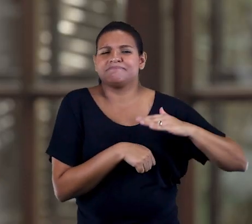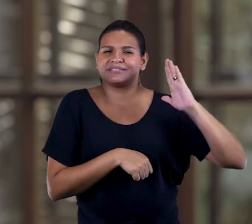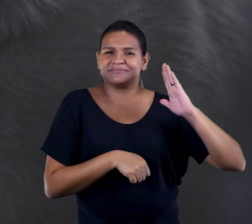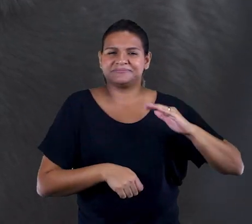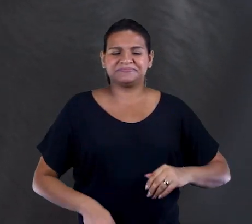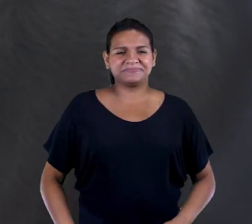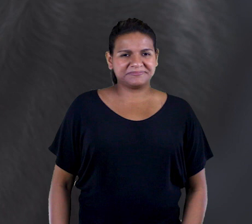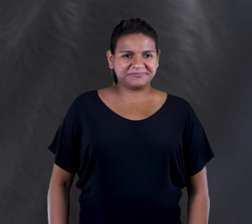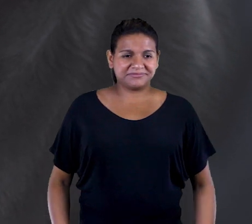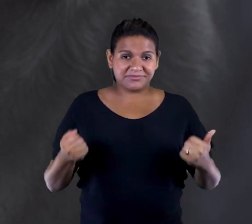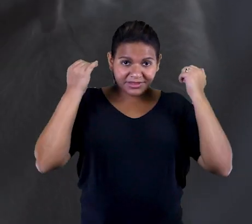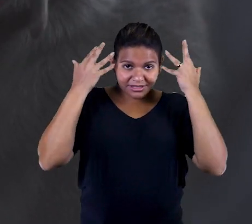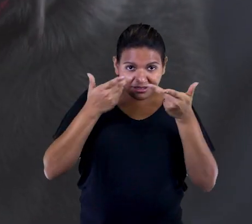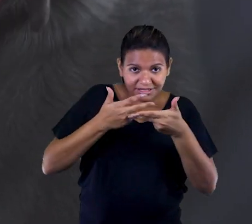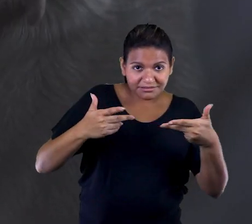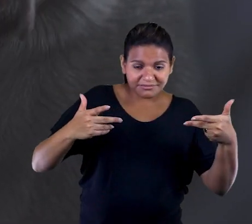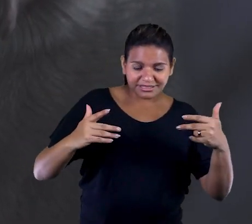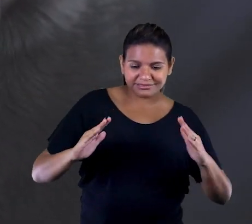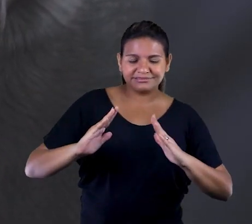reino animal.